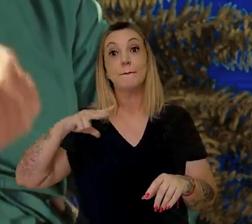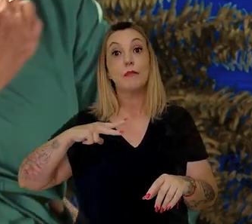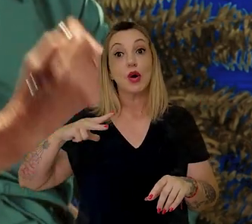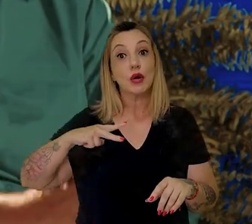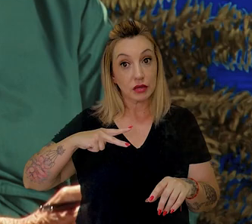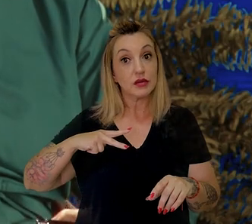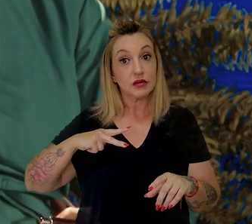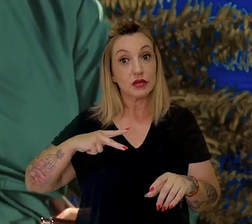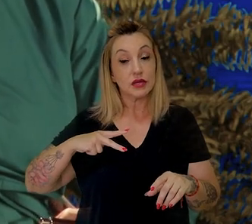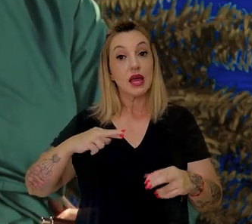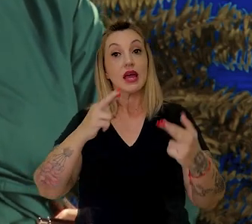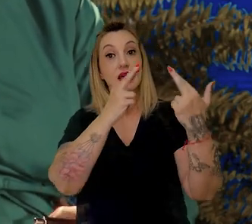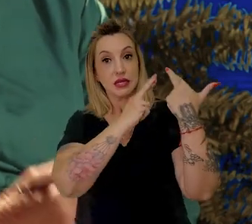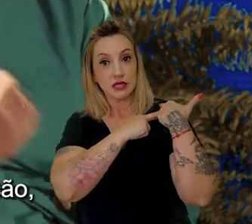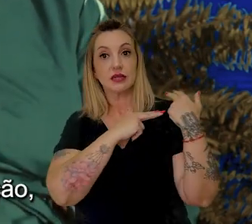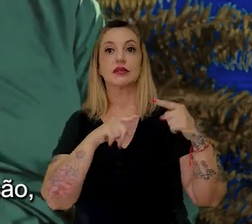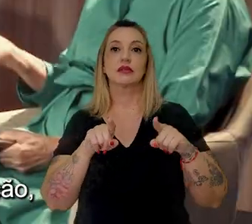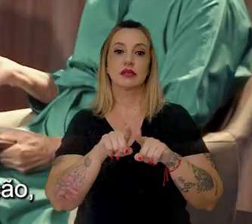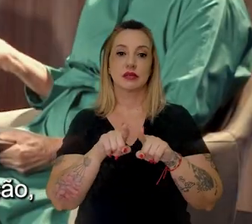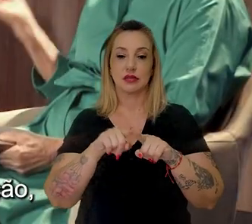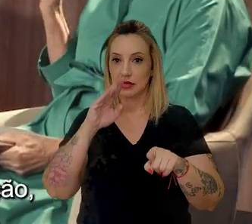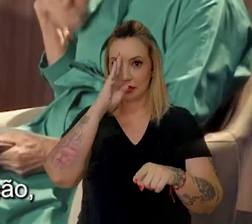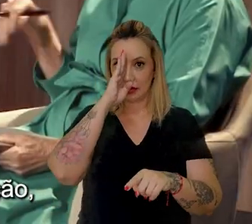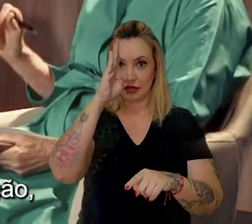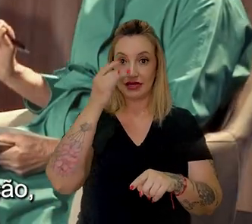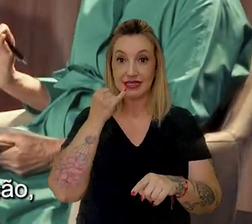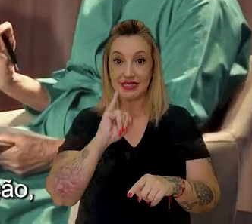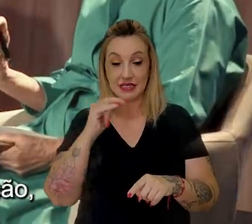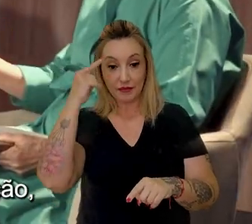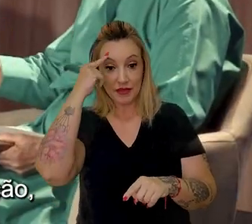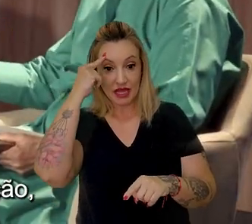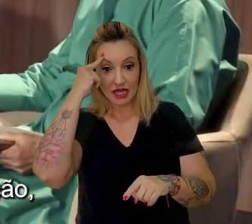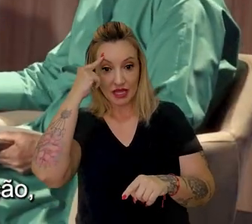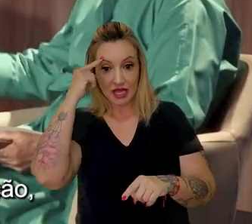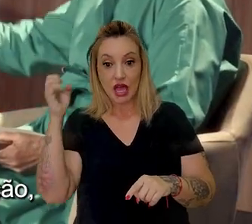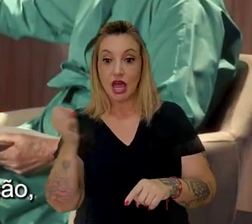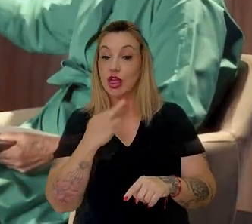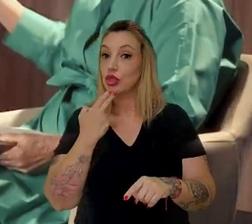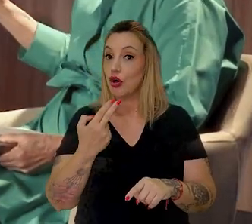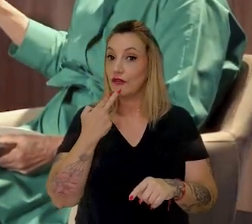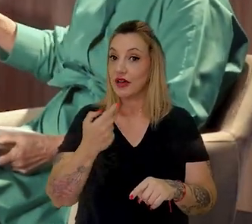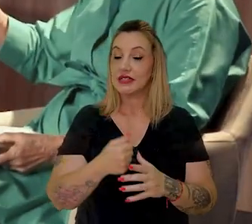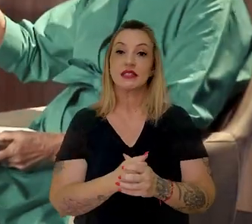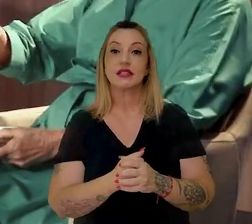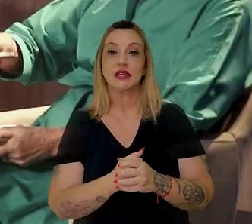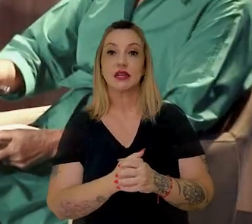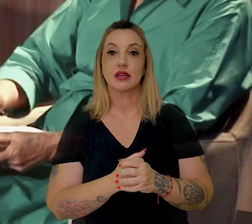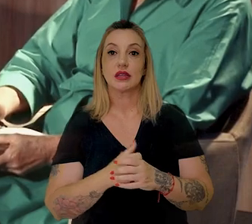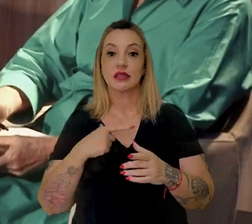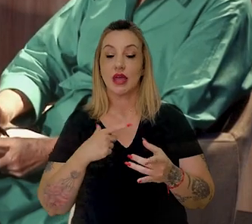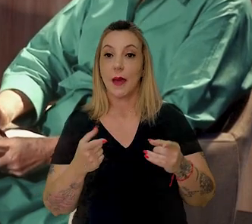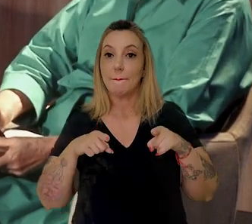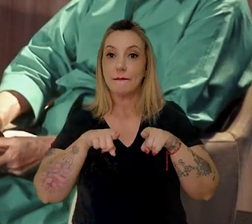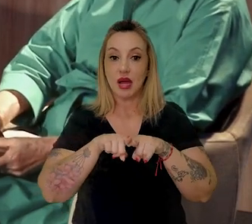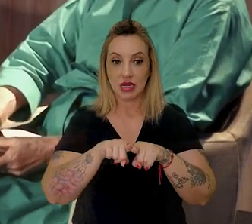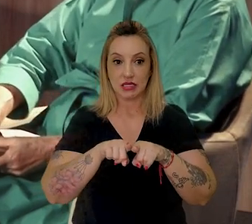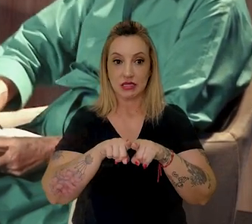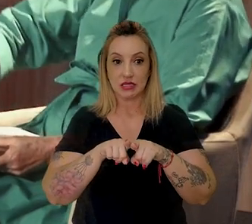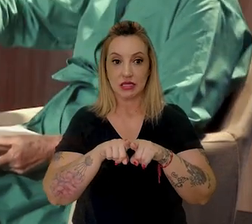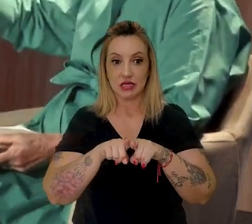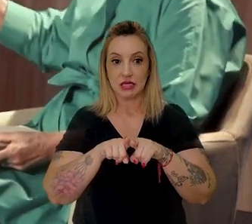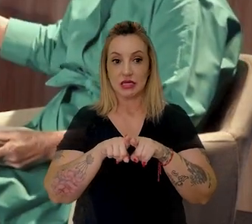uma enorme responsabilidade e principalmente se a gente pensar na parte de inovação né Aonde a parceria do setor